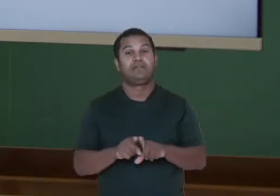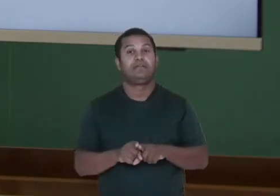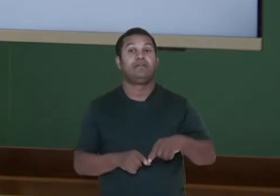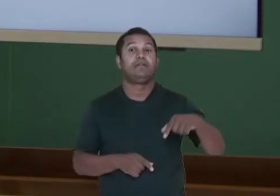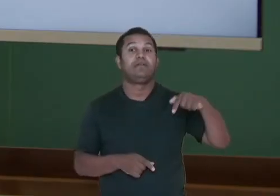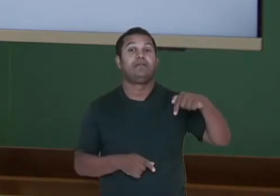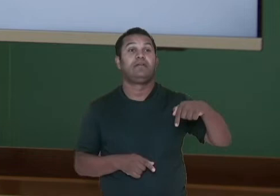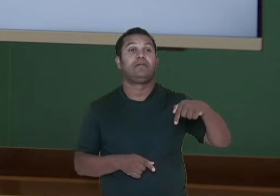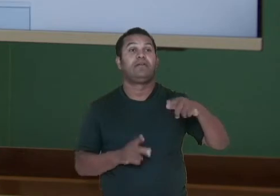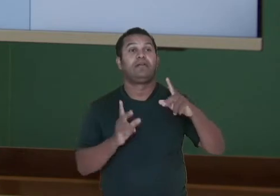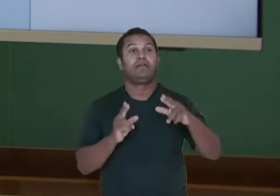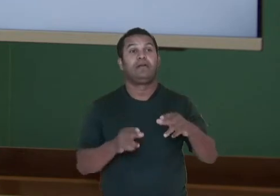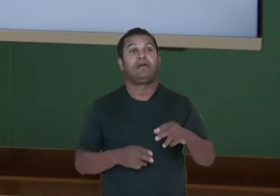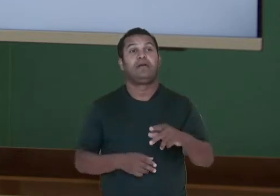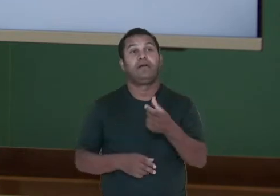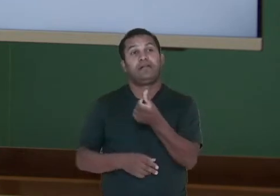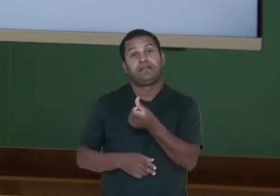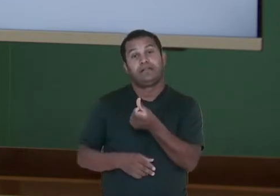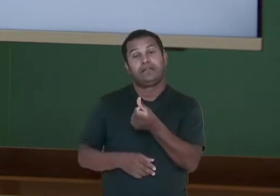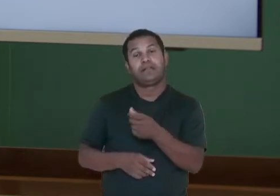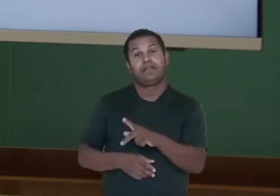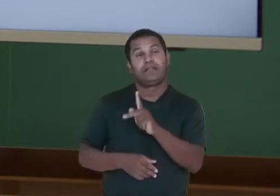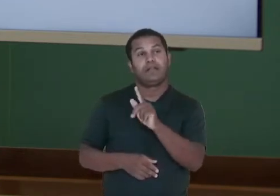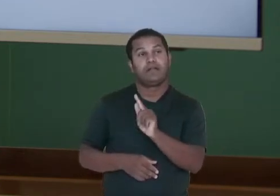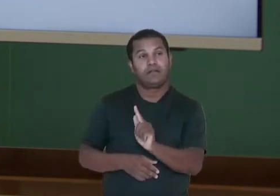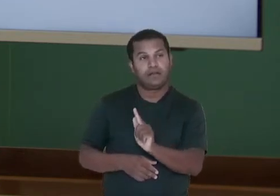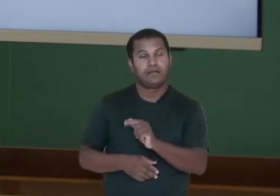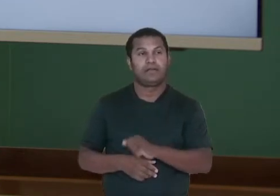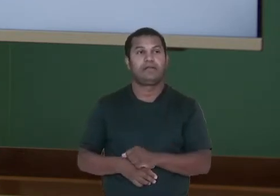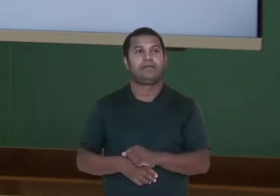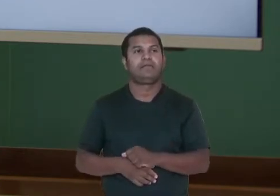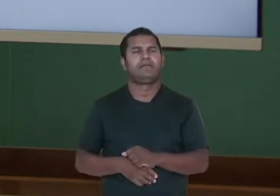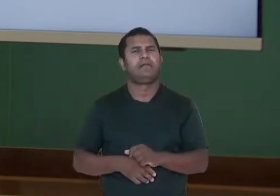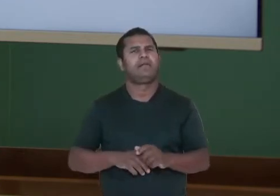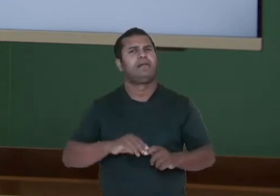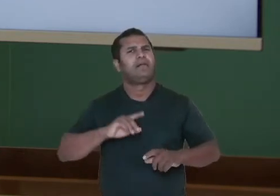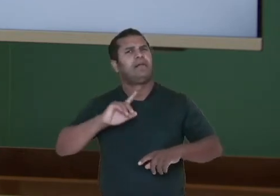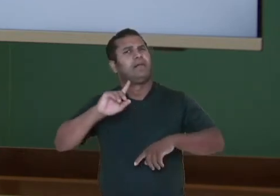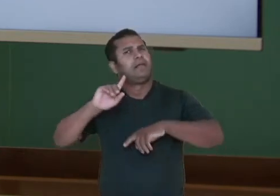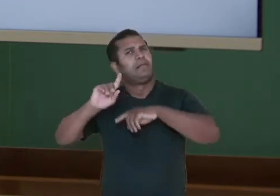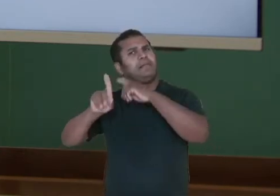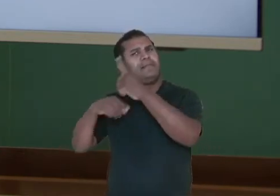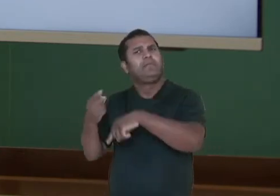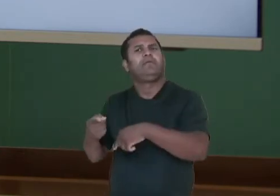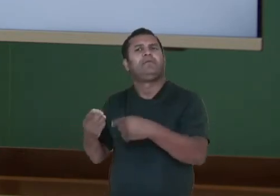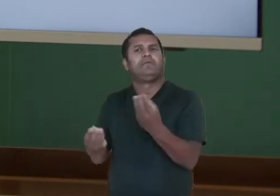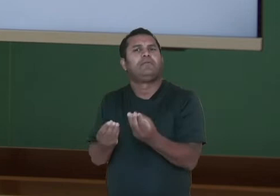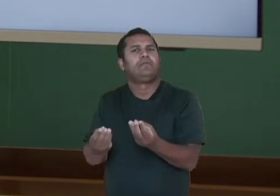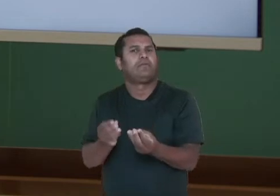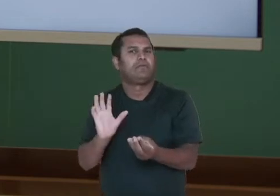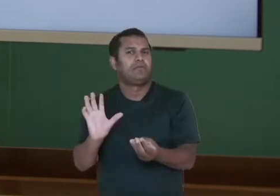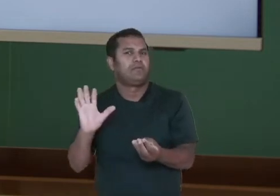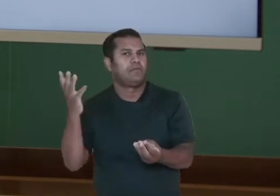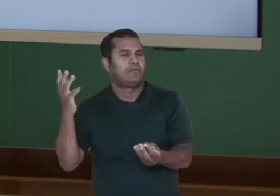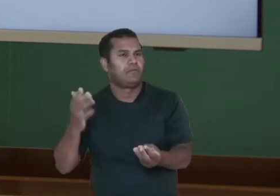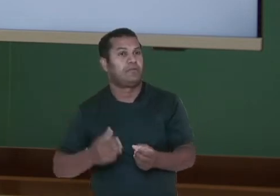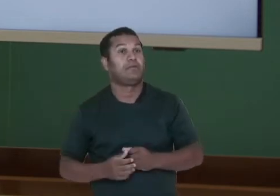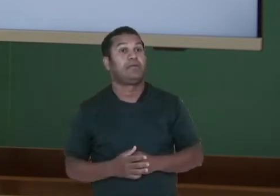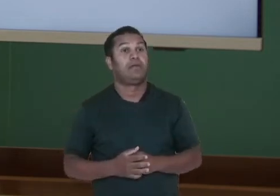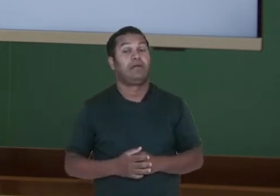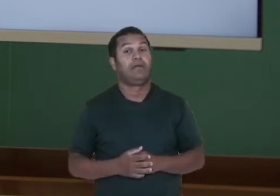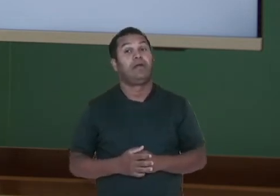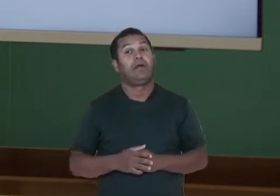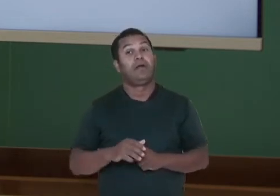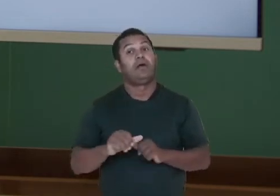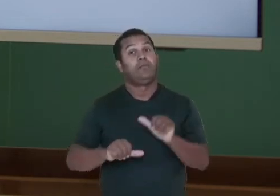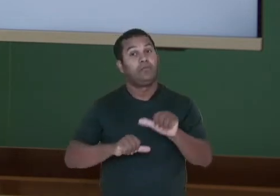por metro por segundo. Depois, certo? Depois, a única coisa que vai mudar aqui é a